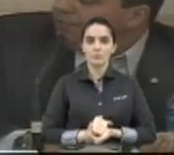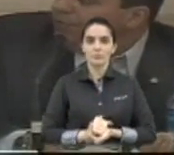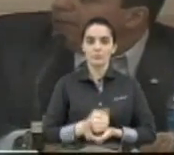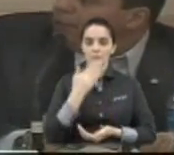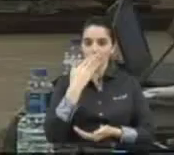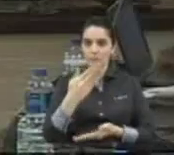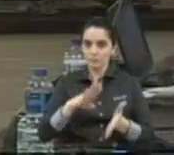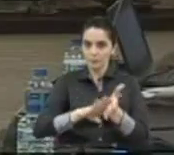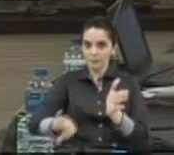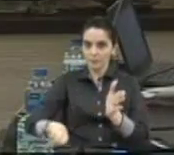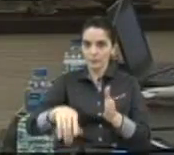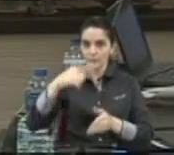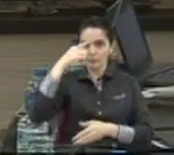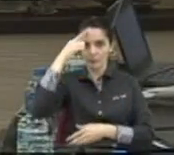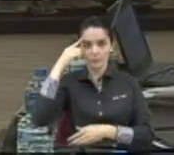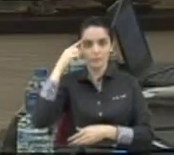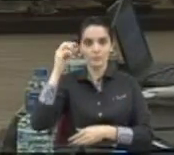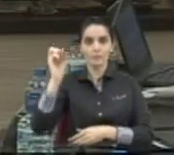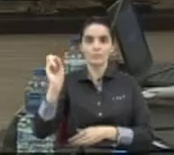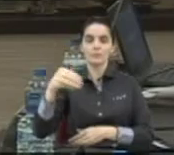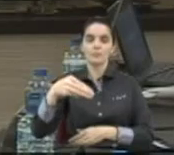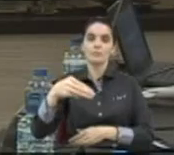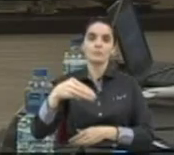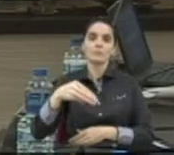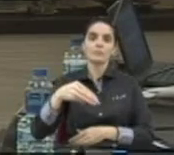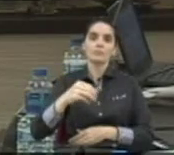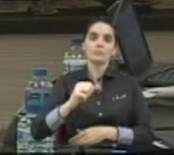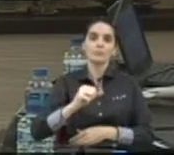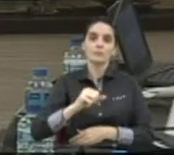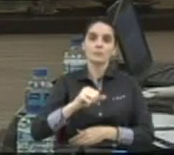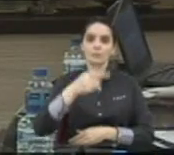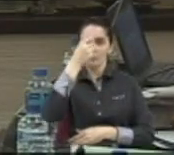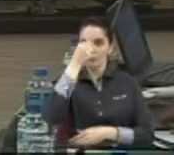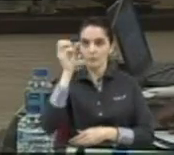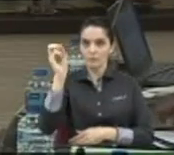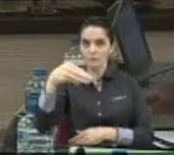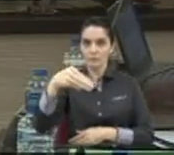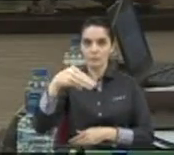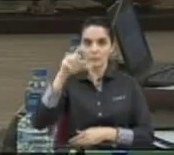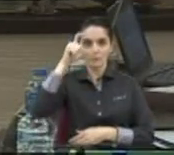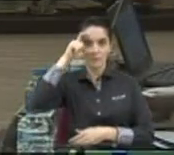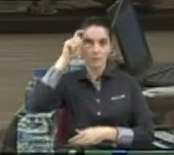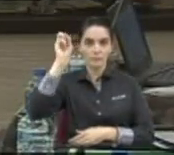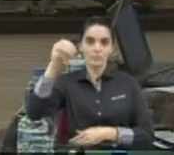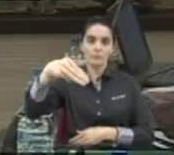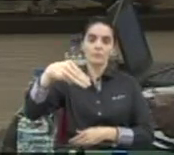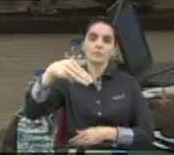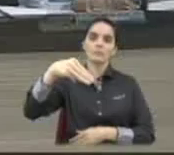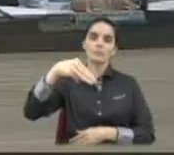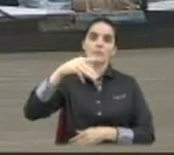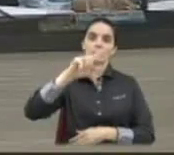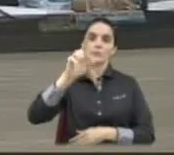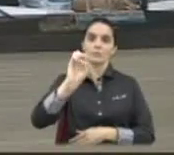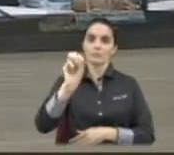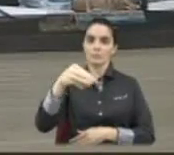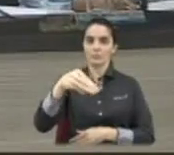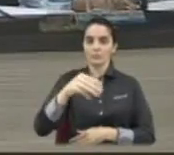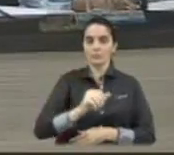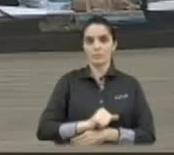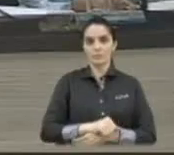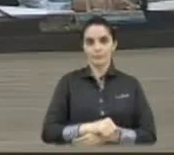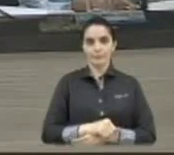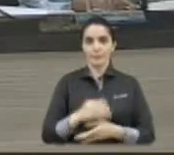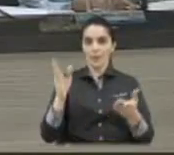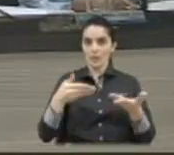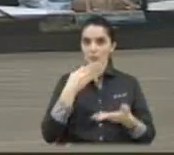retirada. Vereador Wilson. Sim. Vereador Dinho. Sim. Vereador Farid. Sim. Vereador Ceda Mix. Sim. Agora